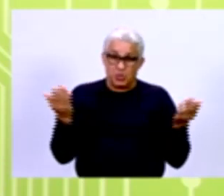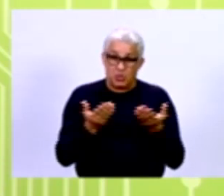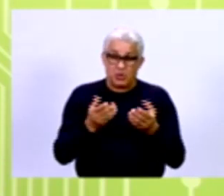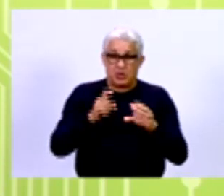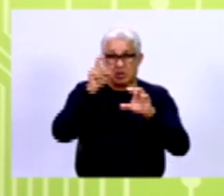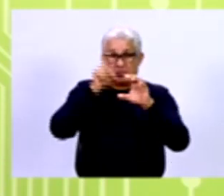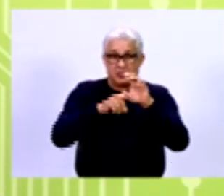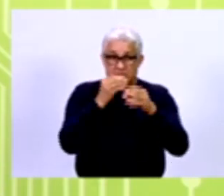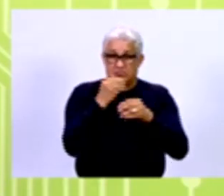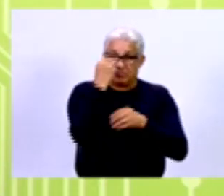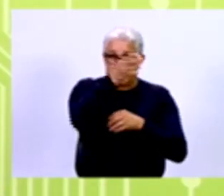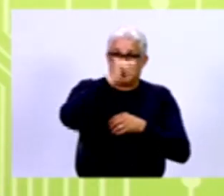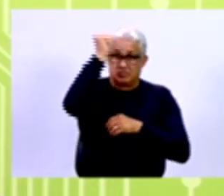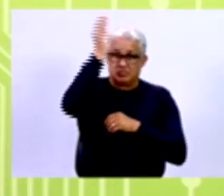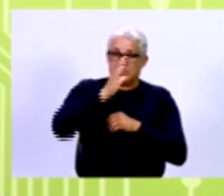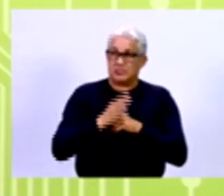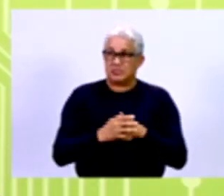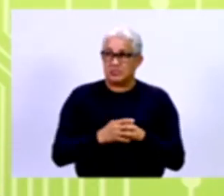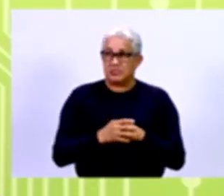é